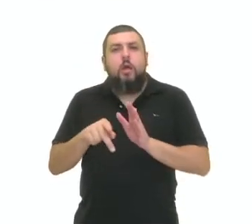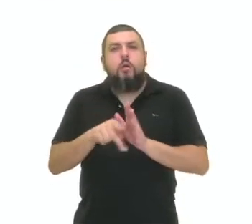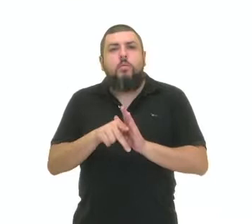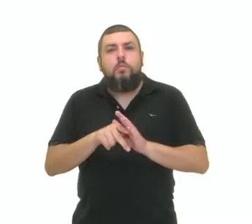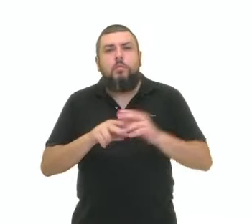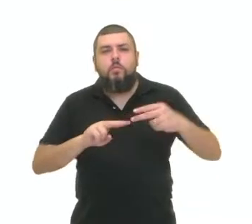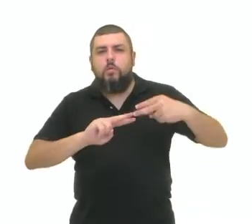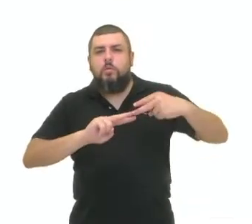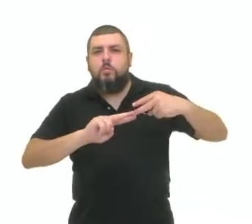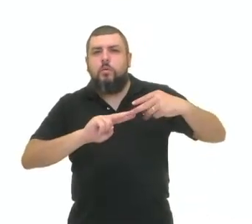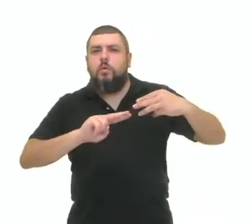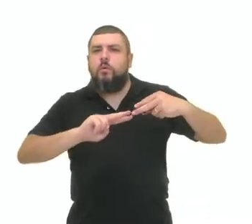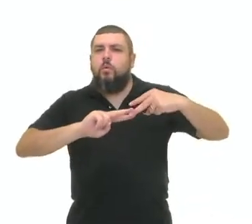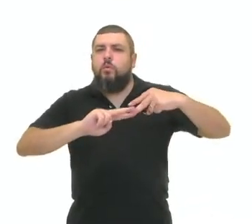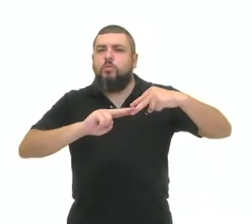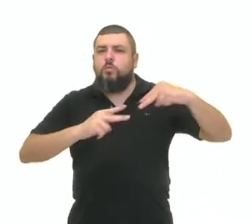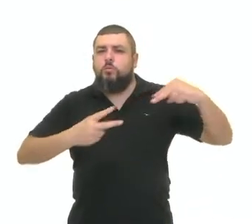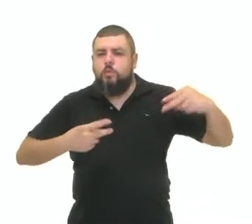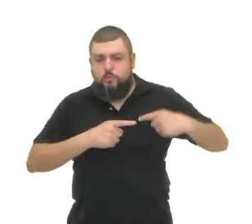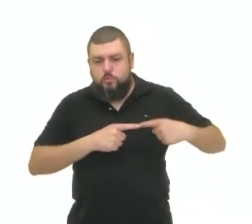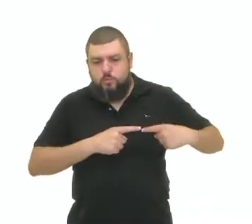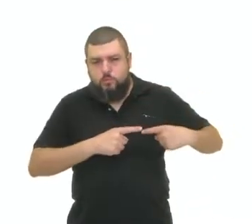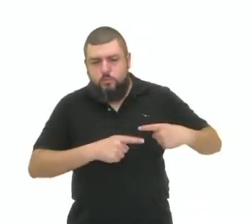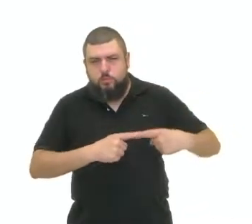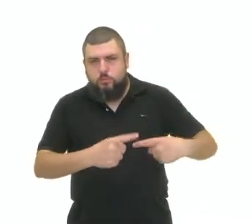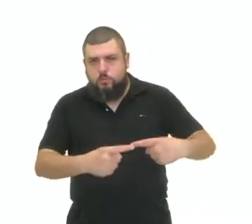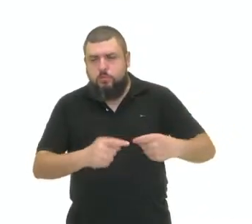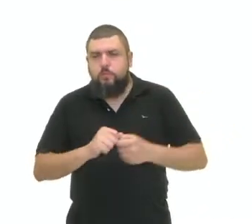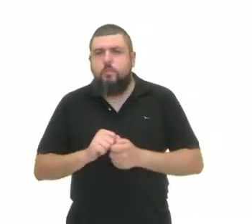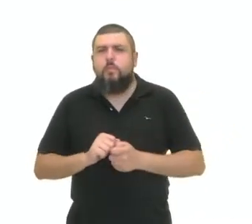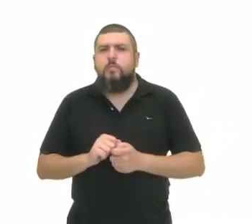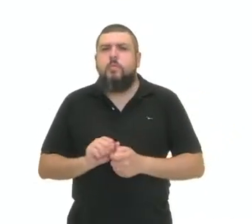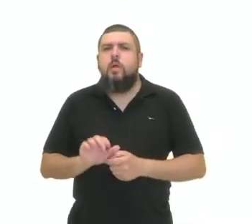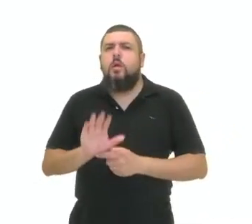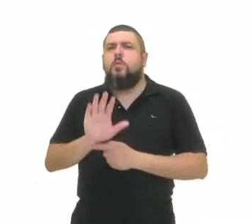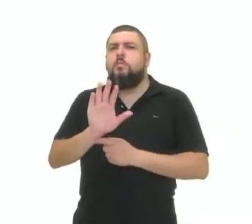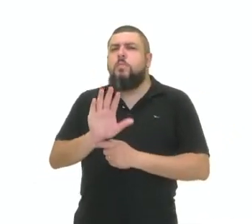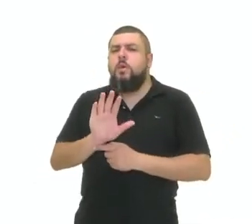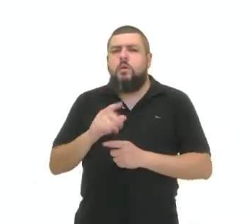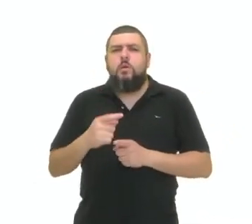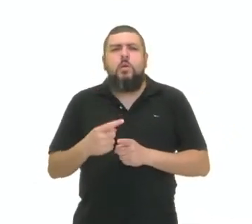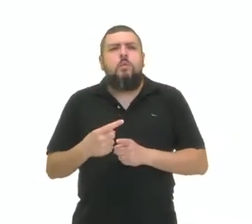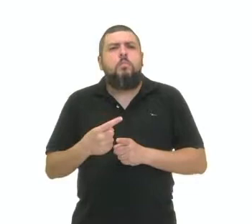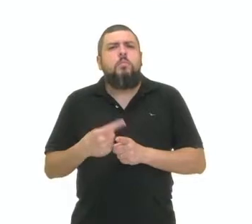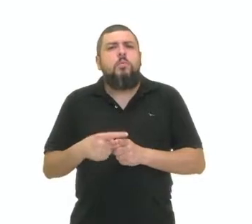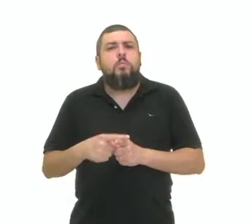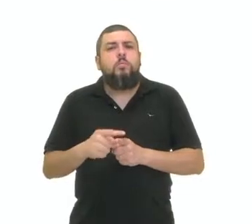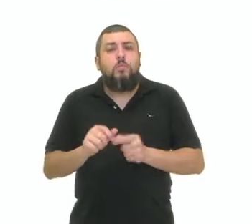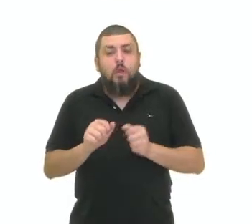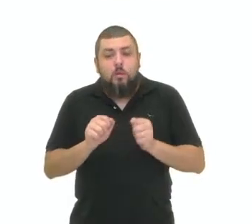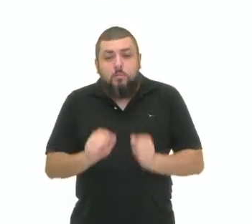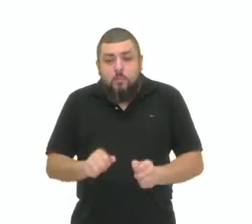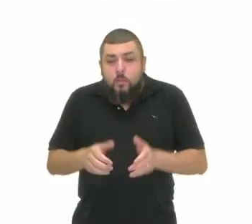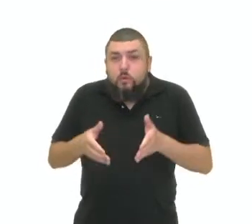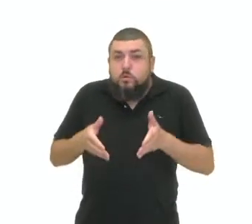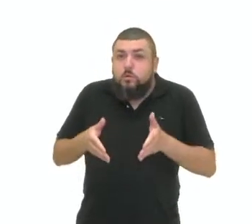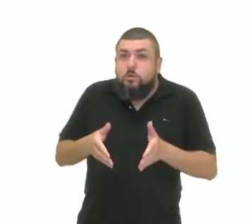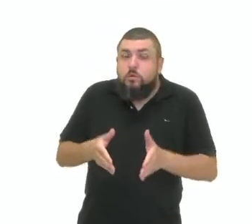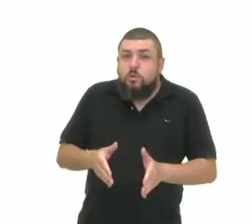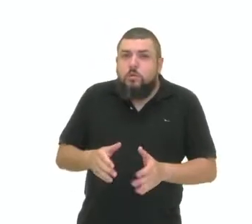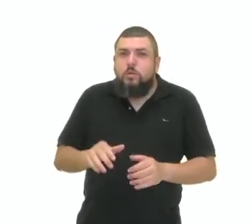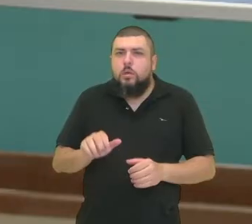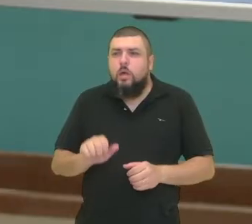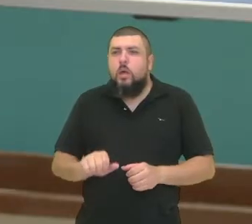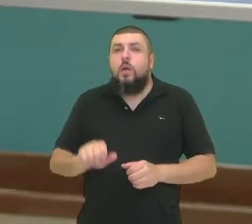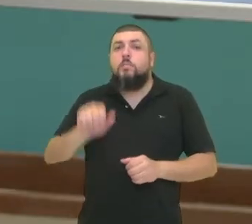hereditárias. Você sabe o porquê a probabilidade de ter olhos escuros é maior do